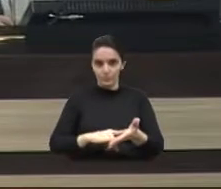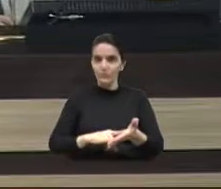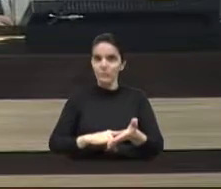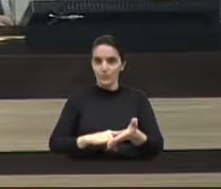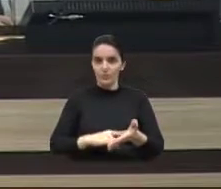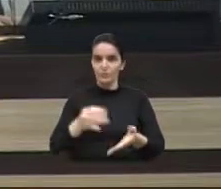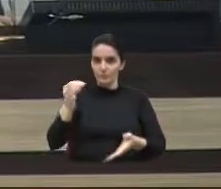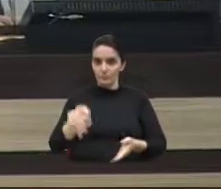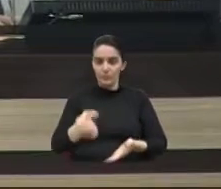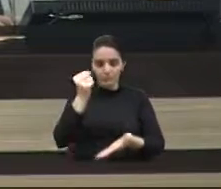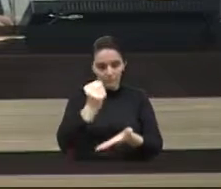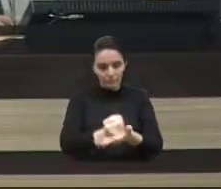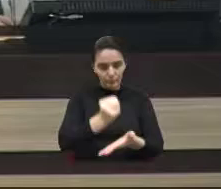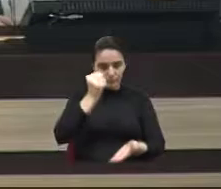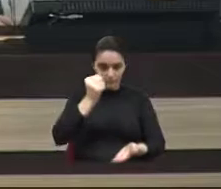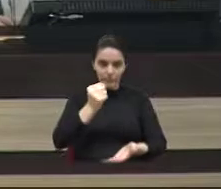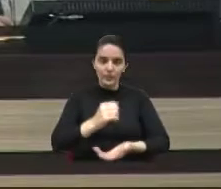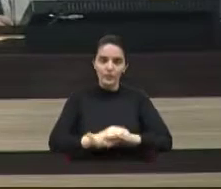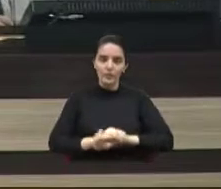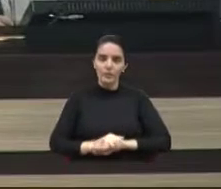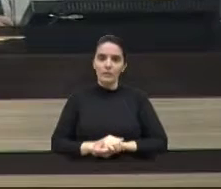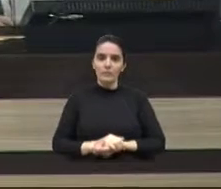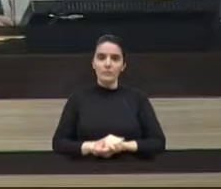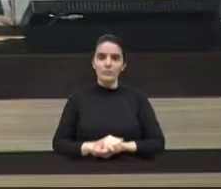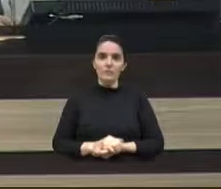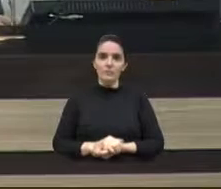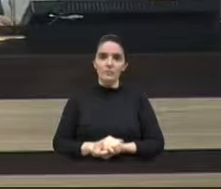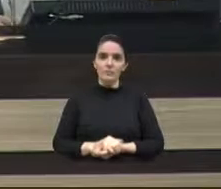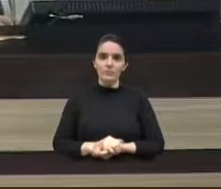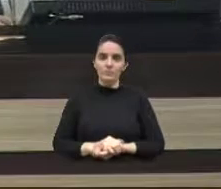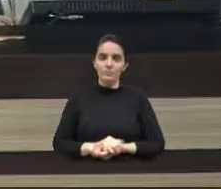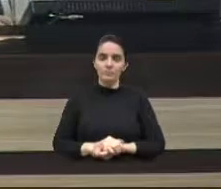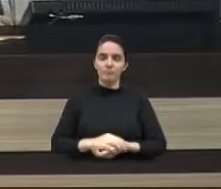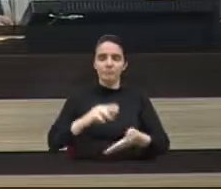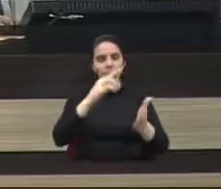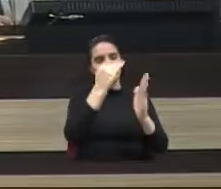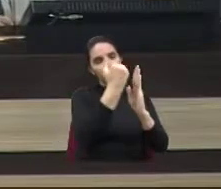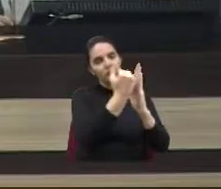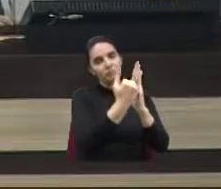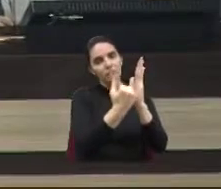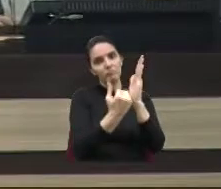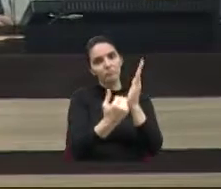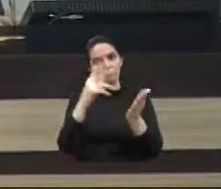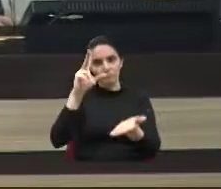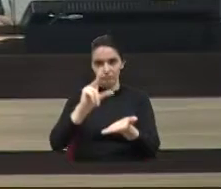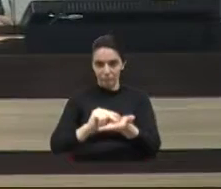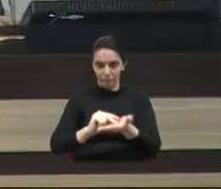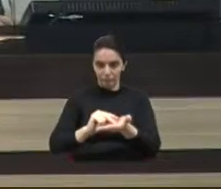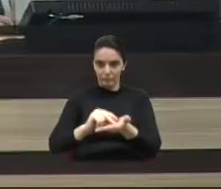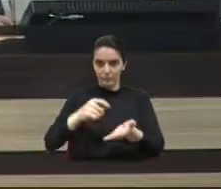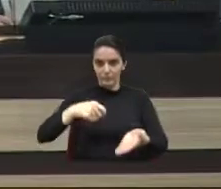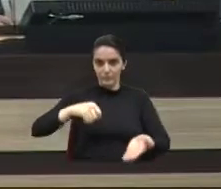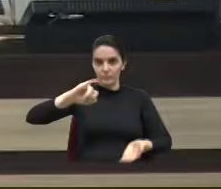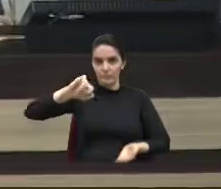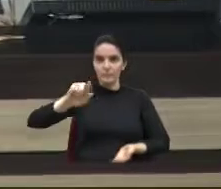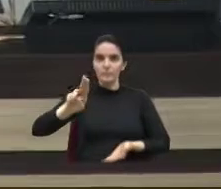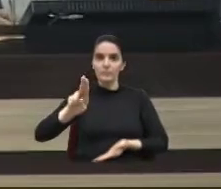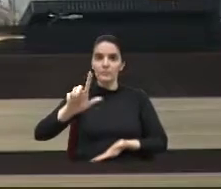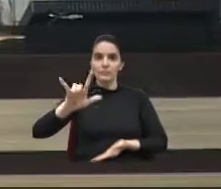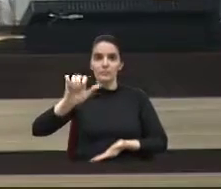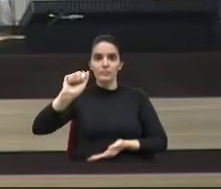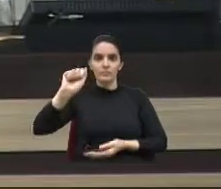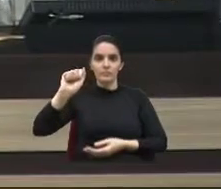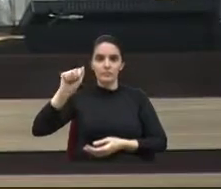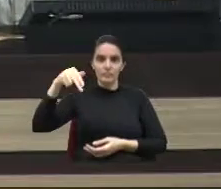ao cartório de registro de imóveis. Seguem as listas em anexo, respeitosamente, Juliano Forte, diretor